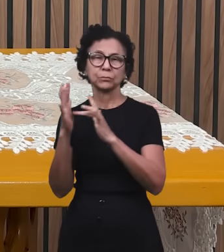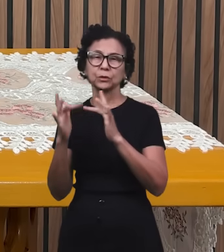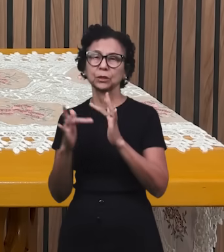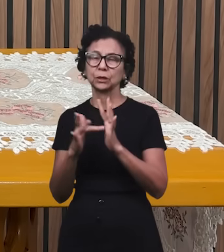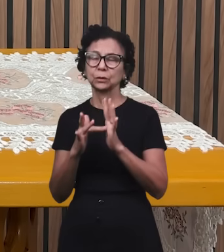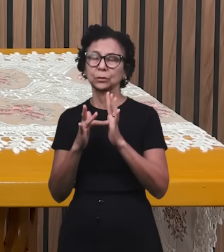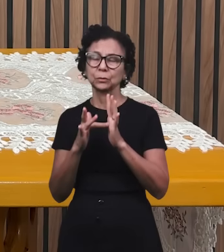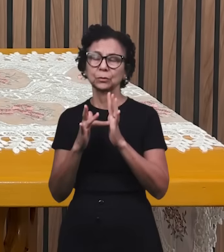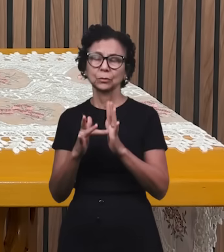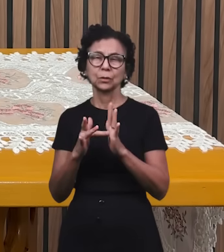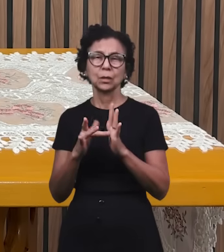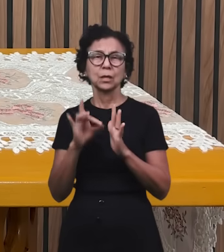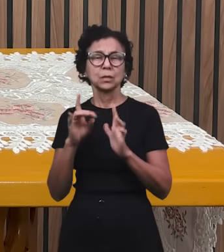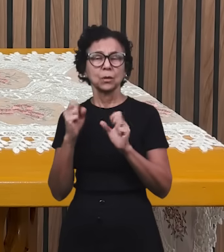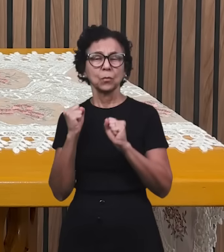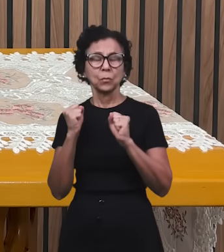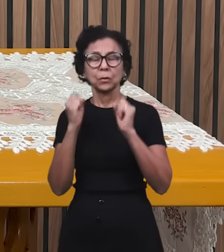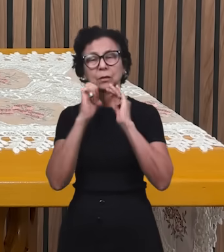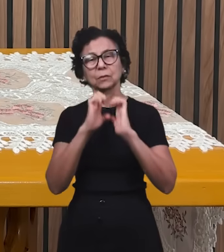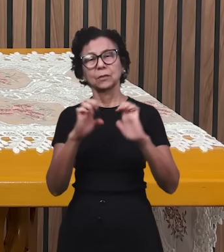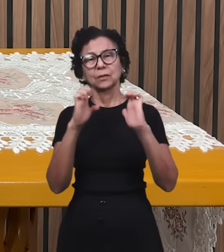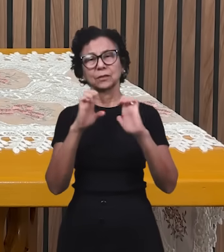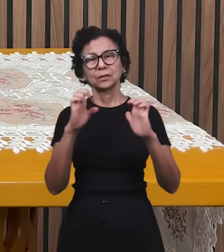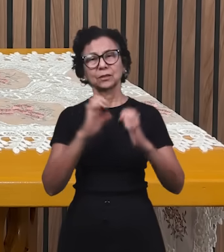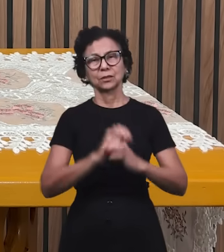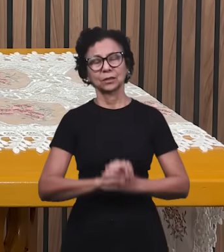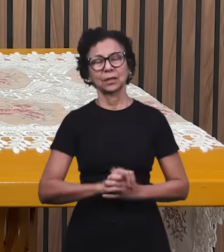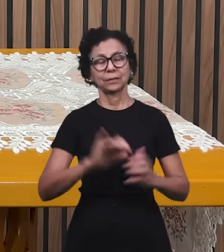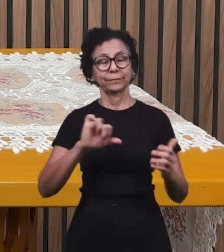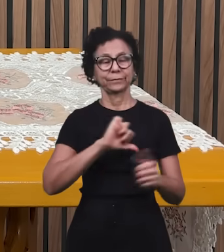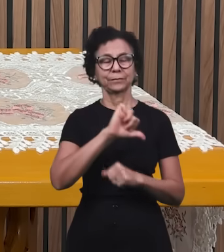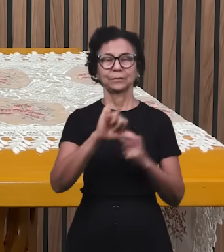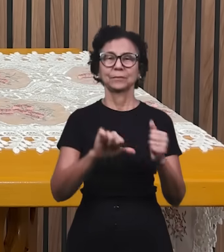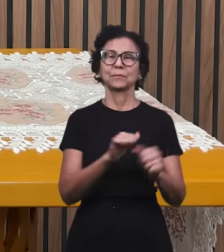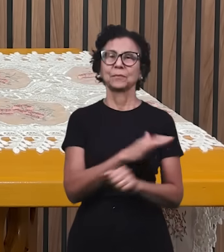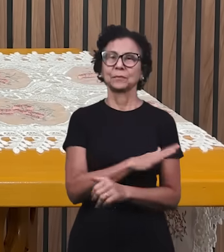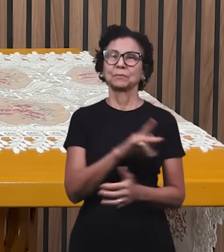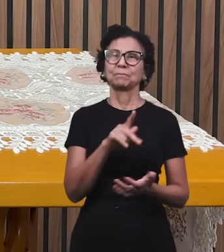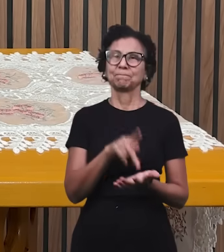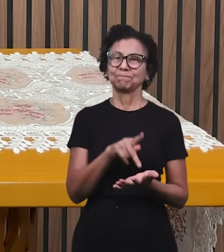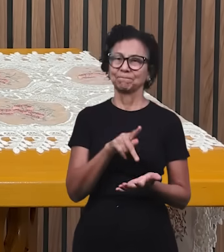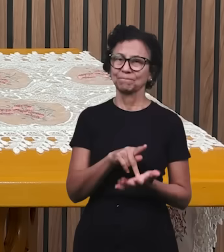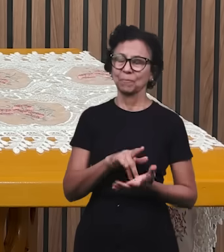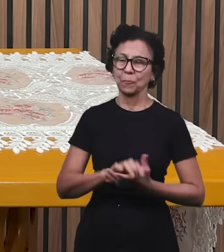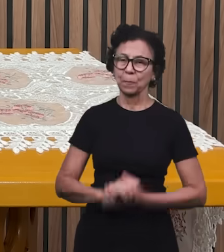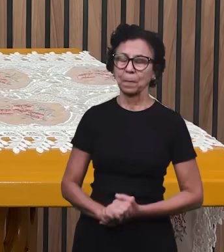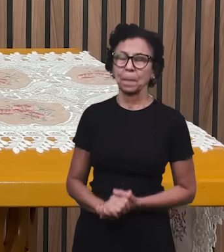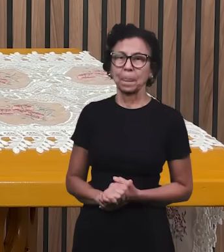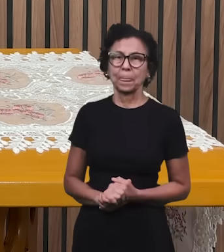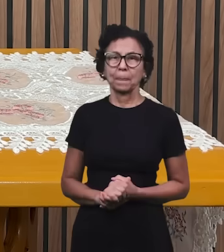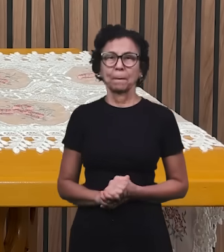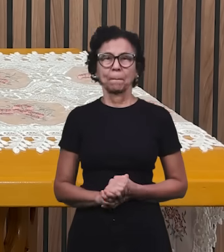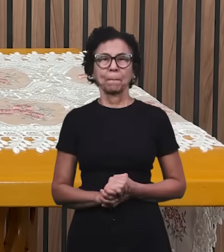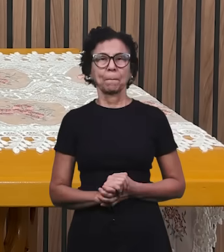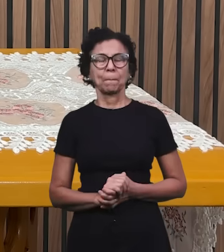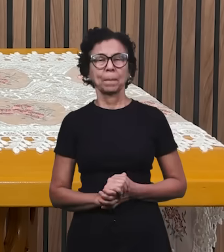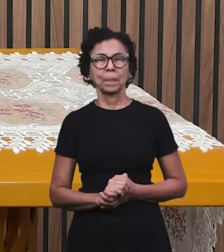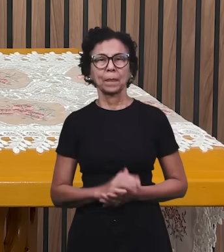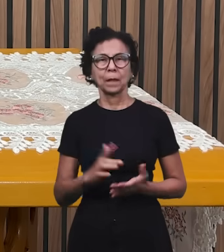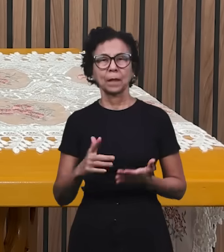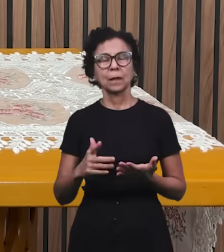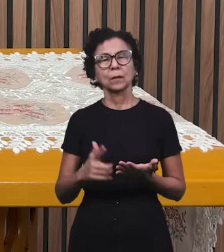o poder do Evangelho traz essa verdadeira transformação. Paulo nos diz em Romanos